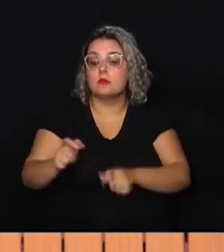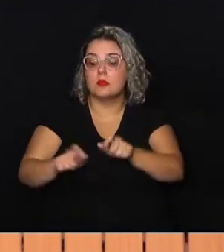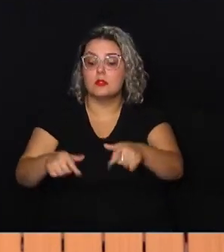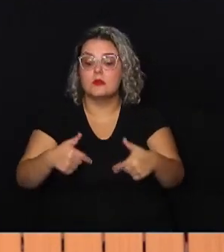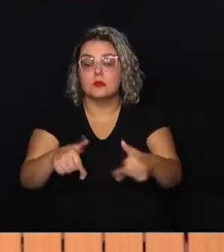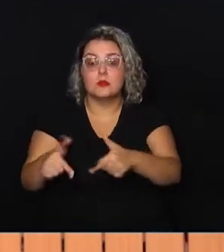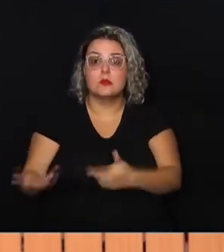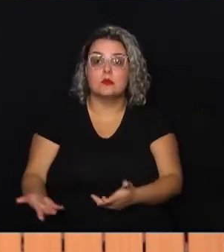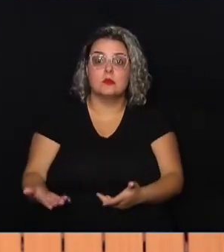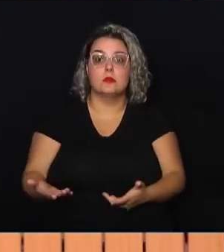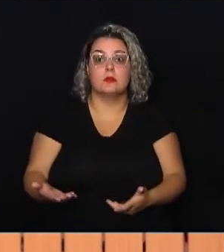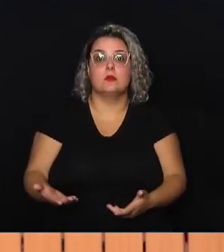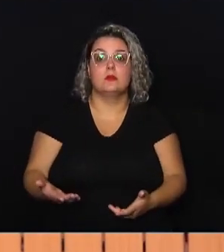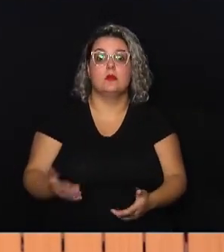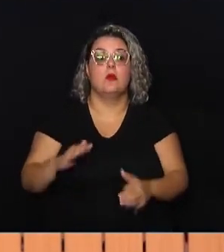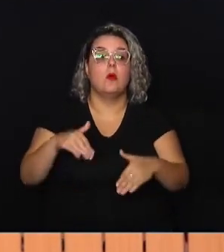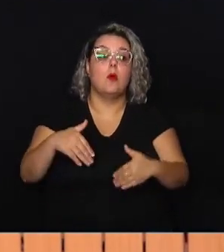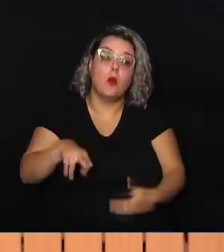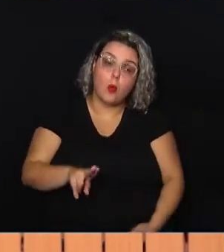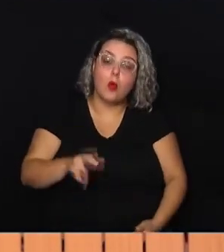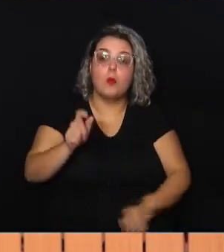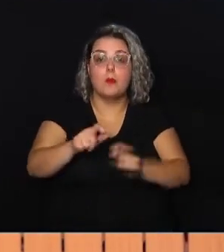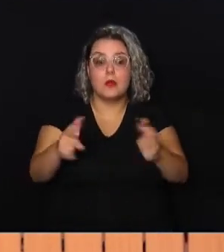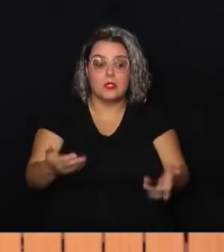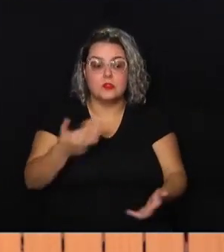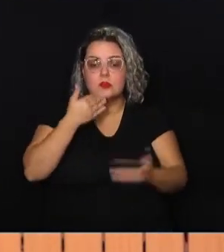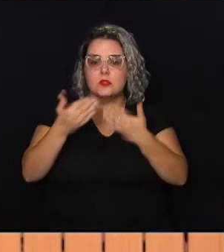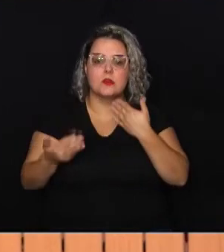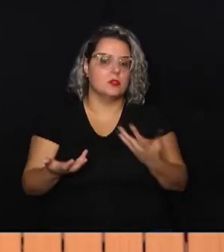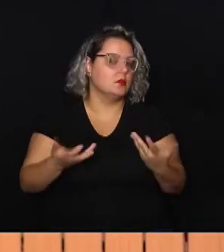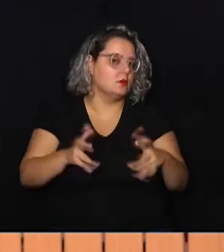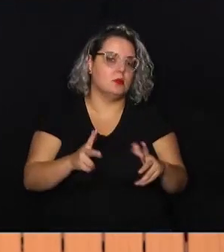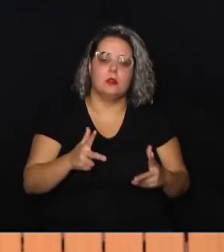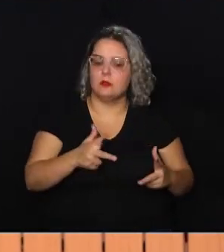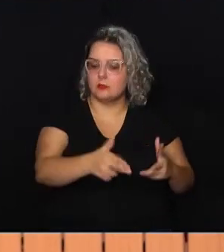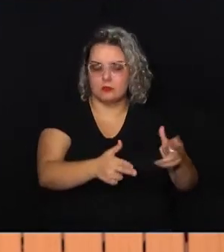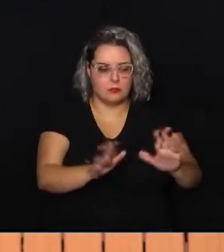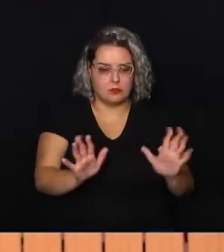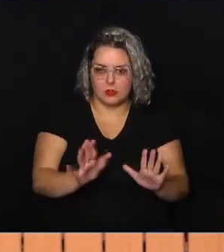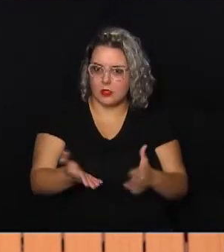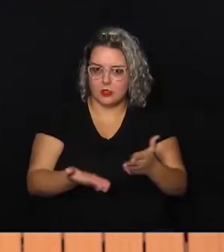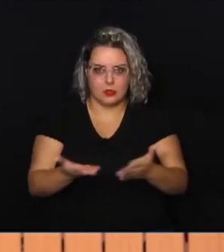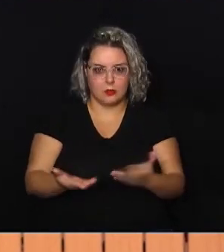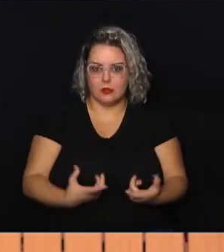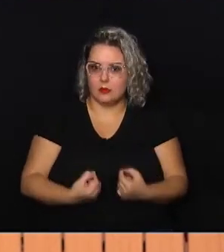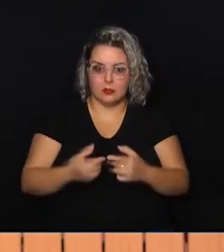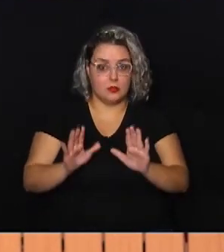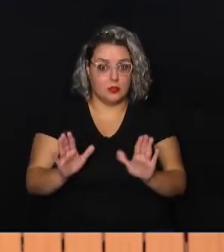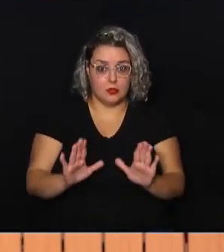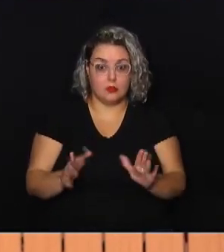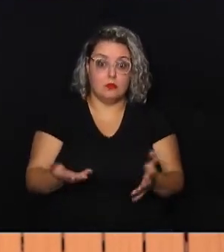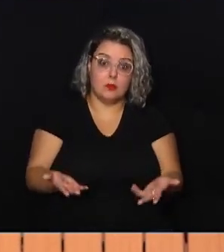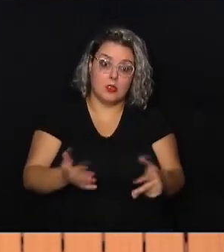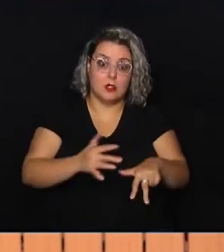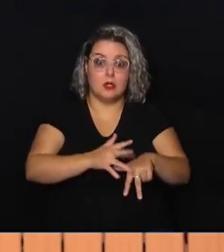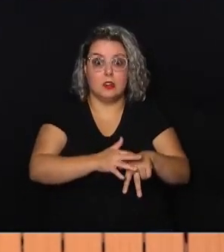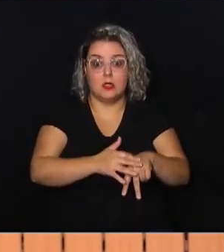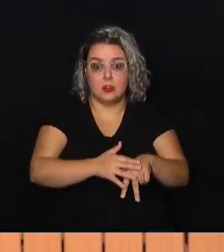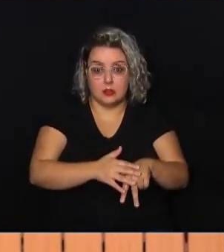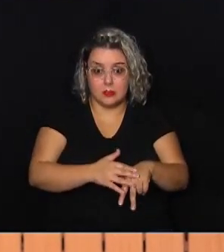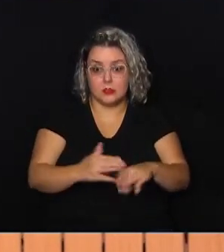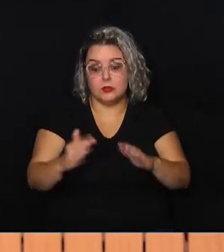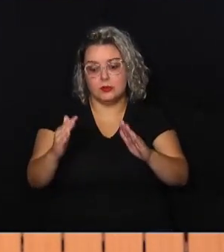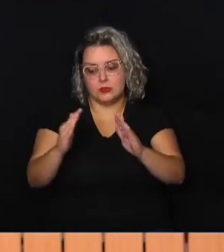que é o mais real, e a gente não tem intenção de interromper nenhum tratamento oncológico, só que são pacientes que estão na residência,